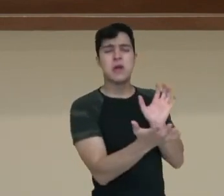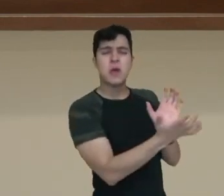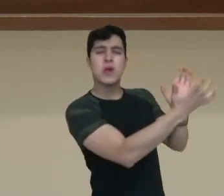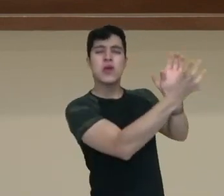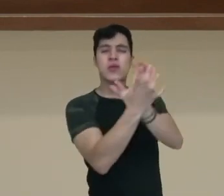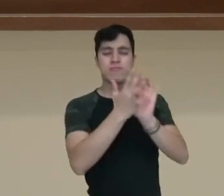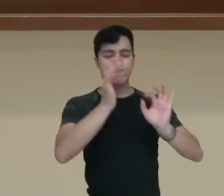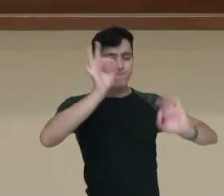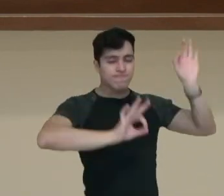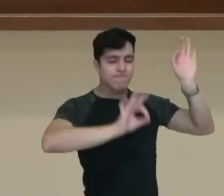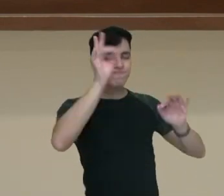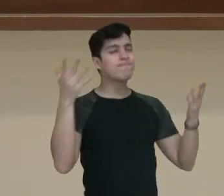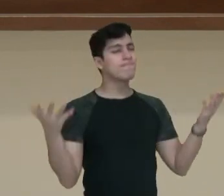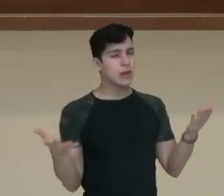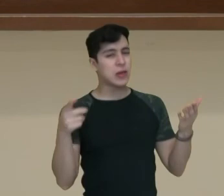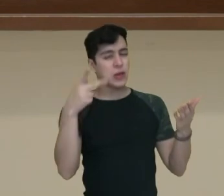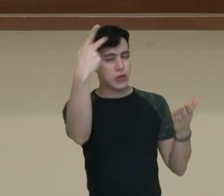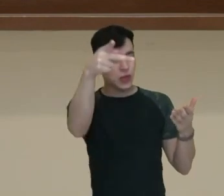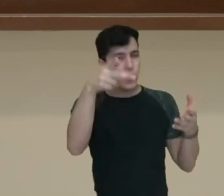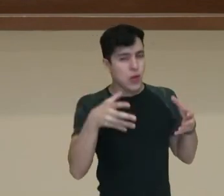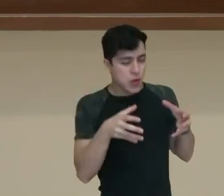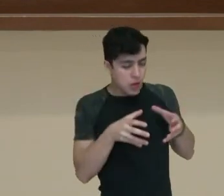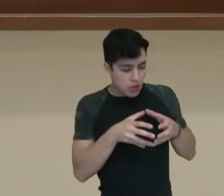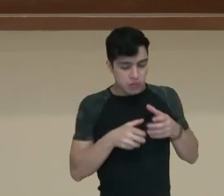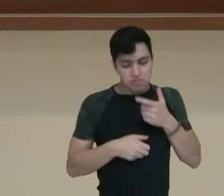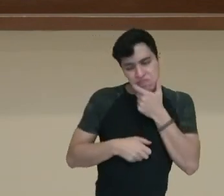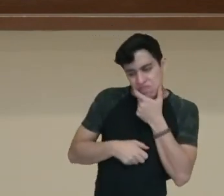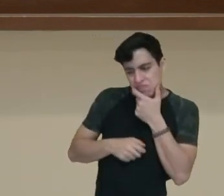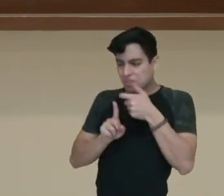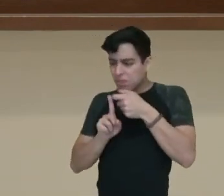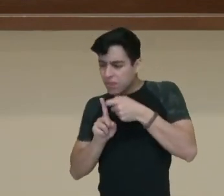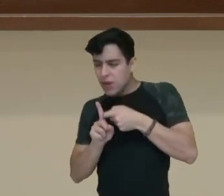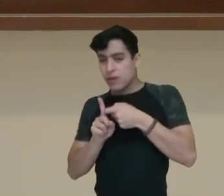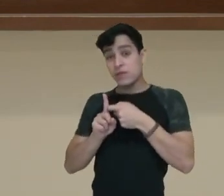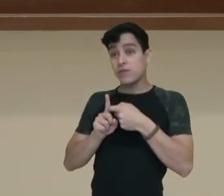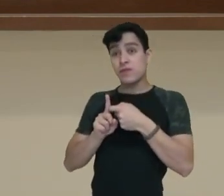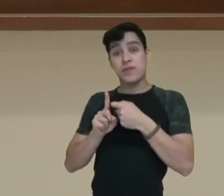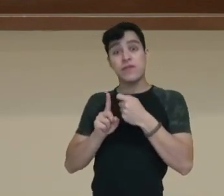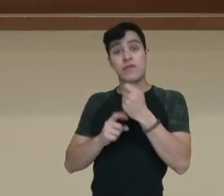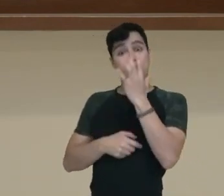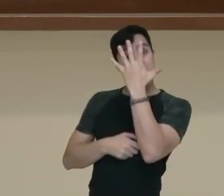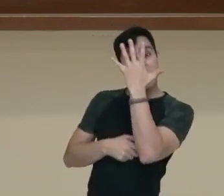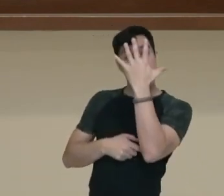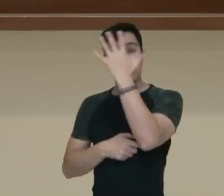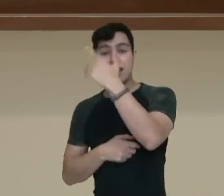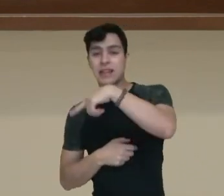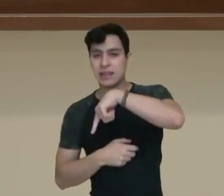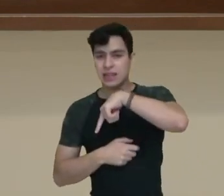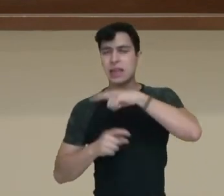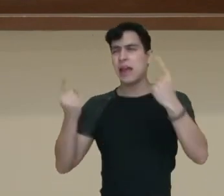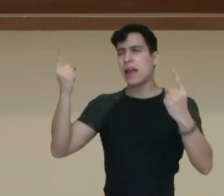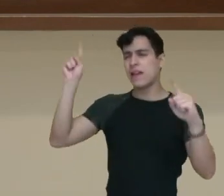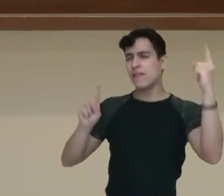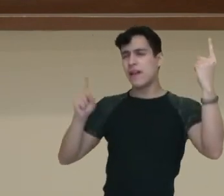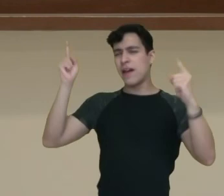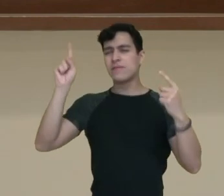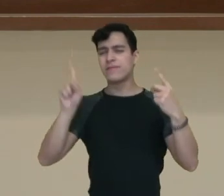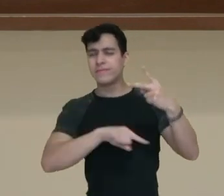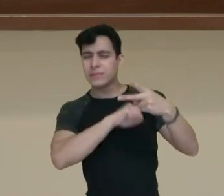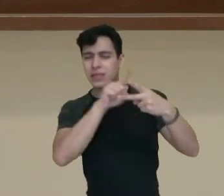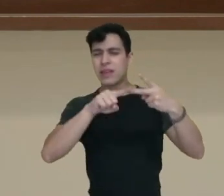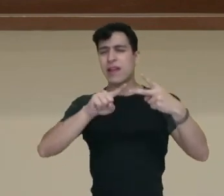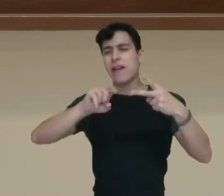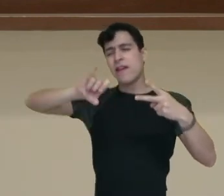pode decidir, por exemplo, agora em fevereiro, nos meses de fevereiro temos o carnaval, nós temos as